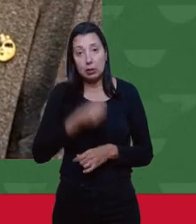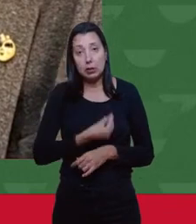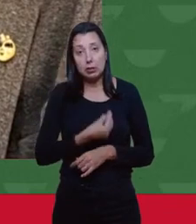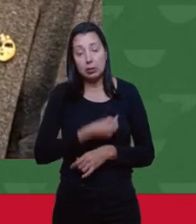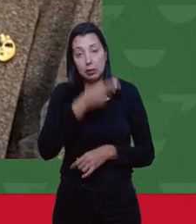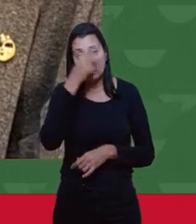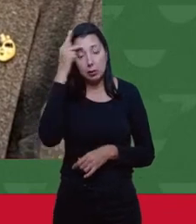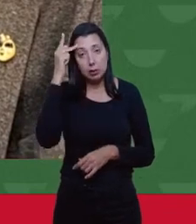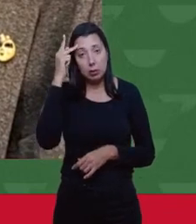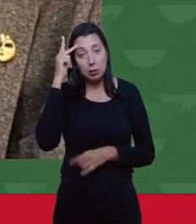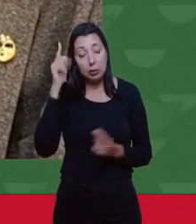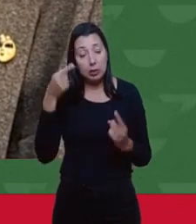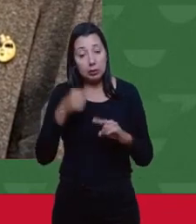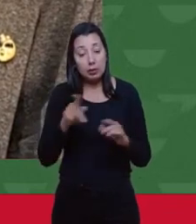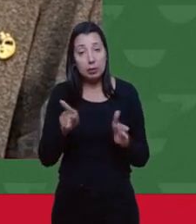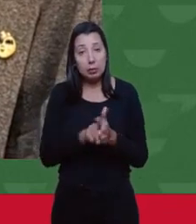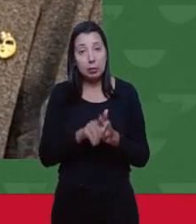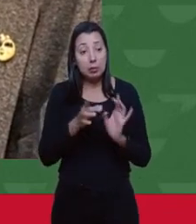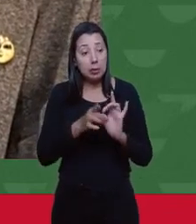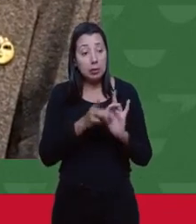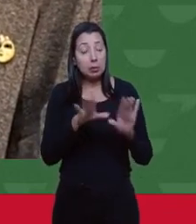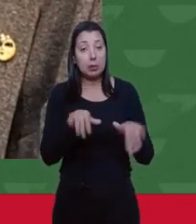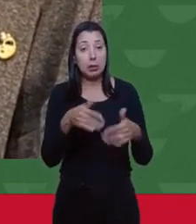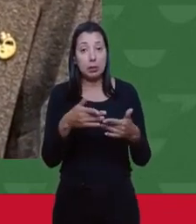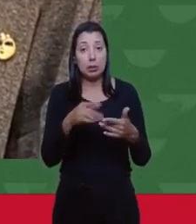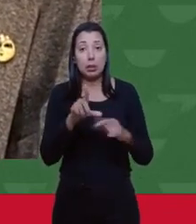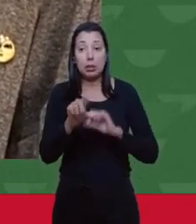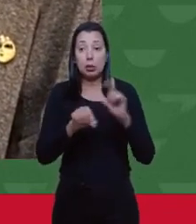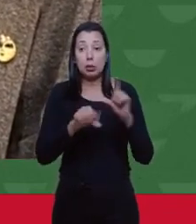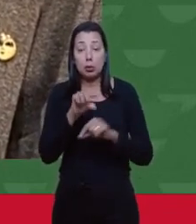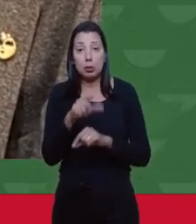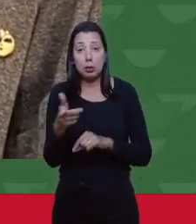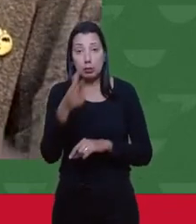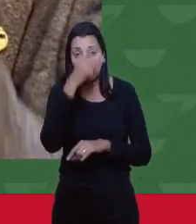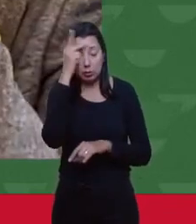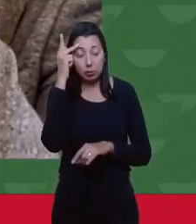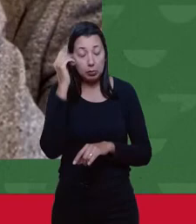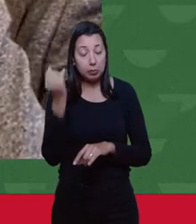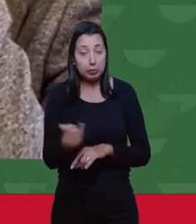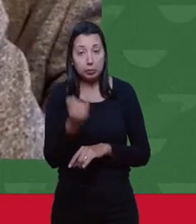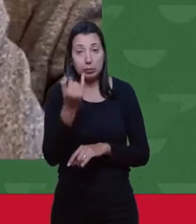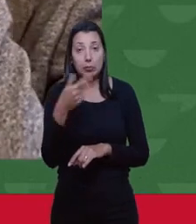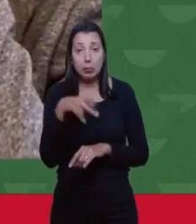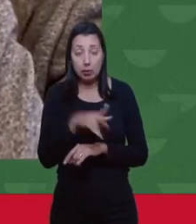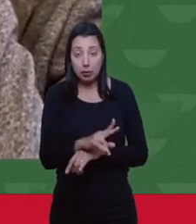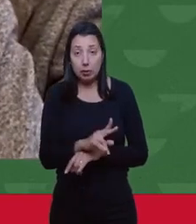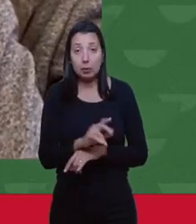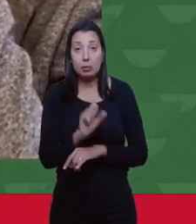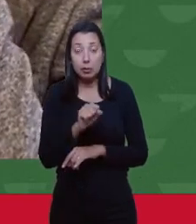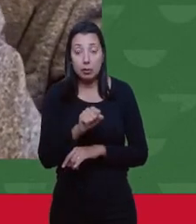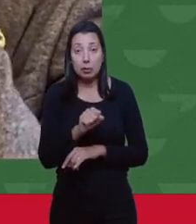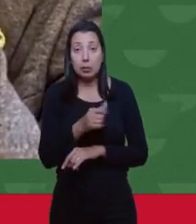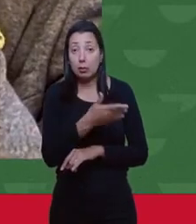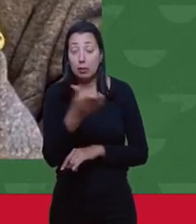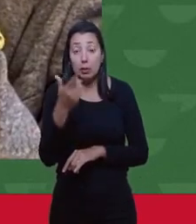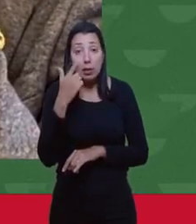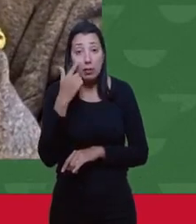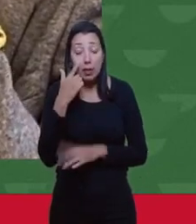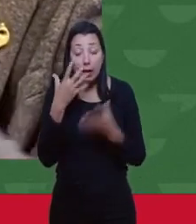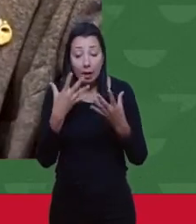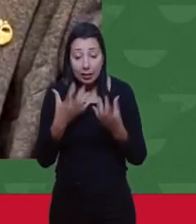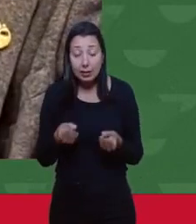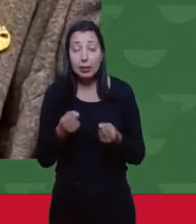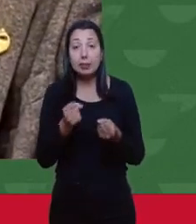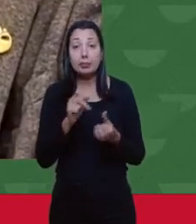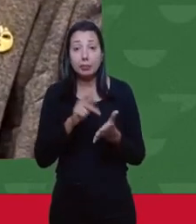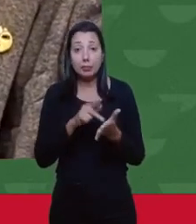pessoas, né, a defesa, né, da liberdade e das opções da vida das pessoas. Isso é fundamental. E eu sempre admirei isso muito em você por assumir isso,